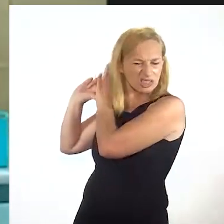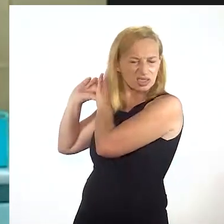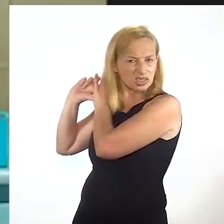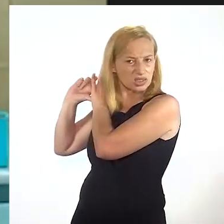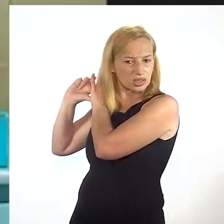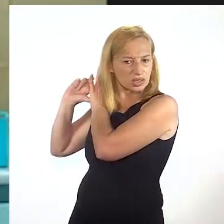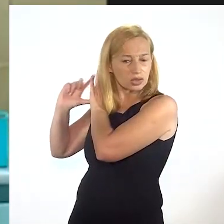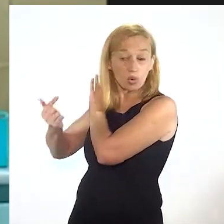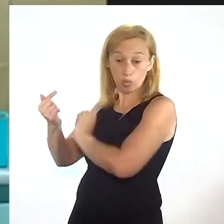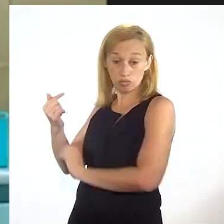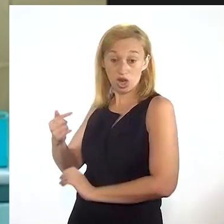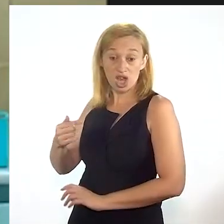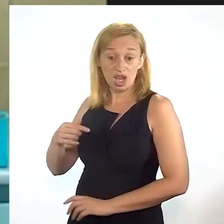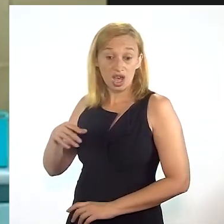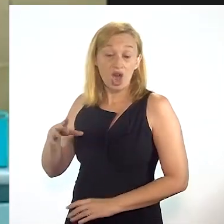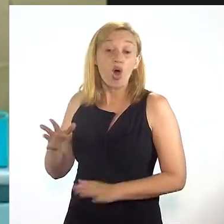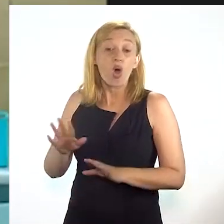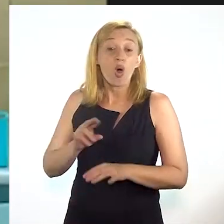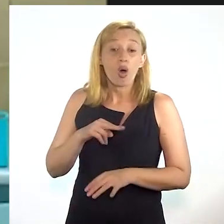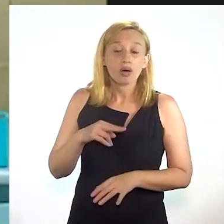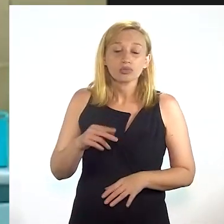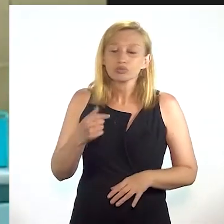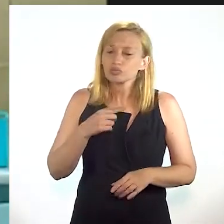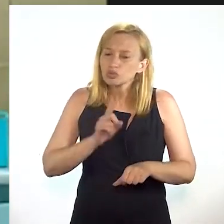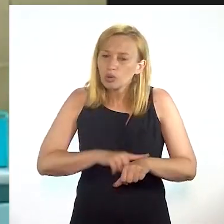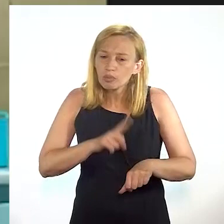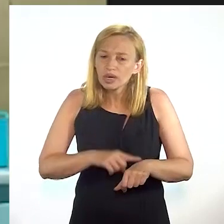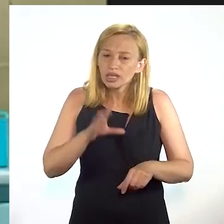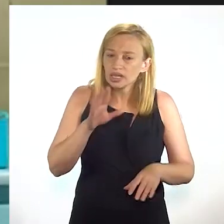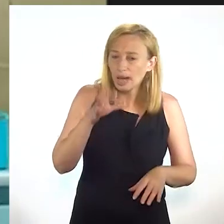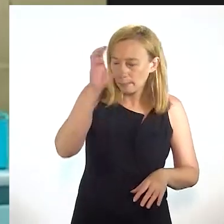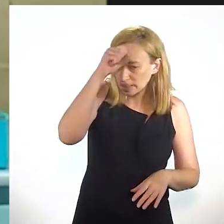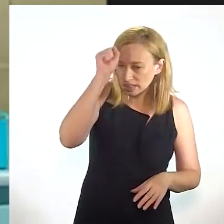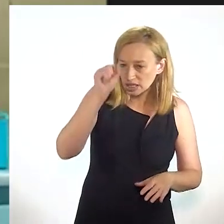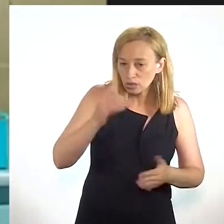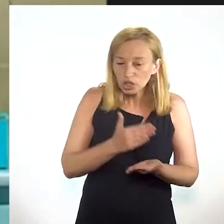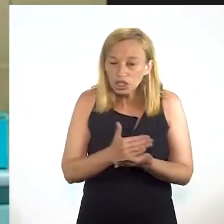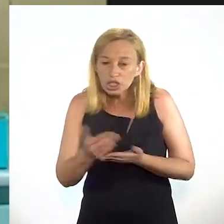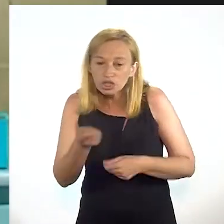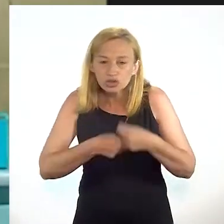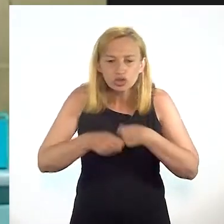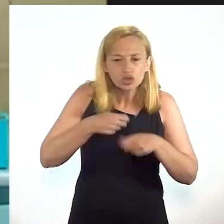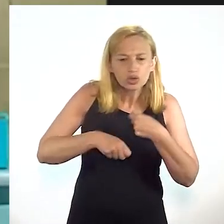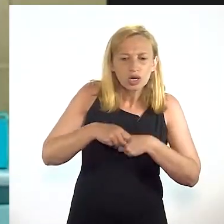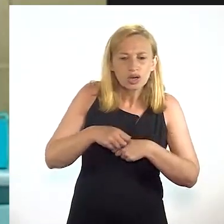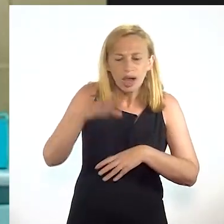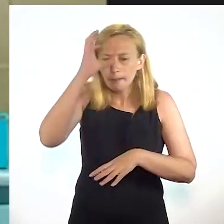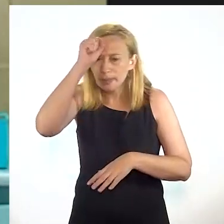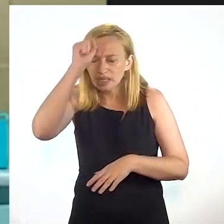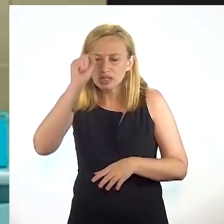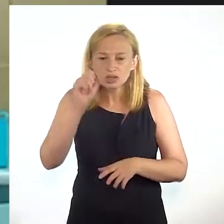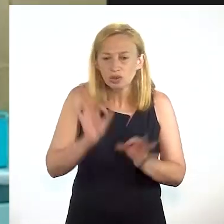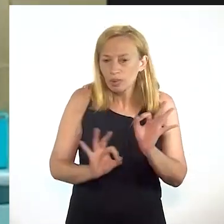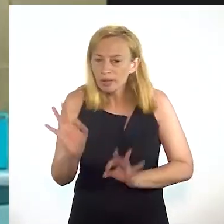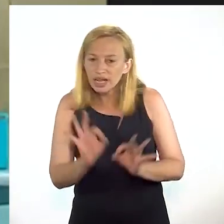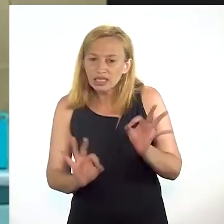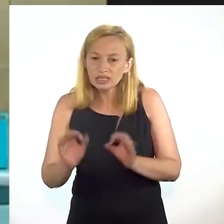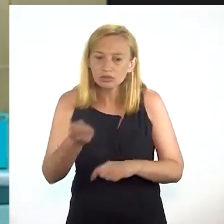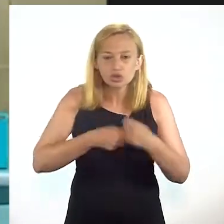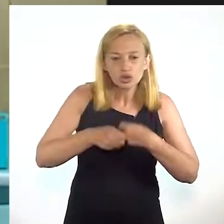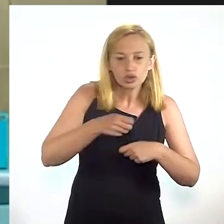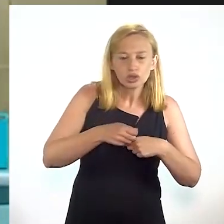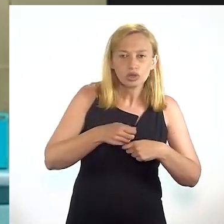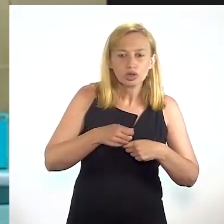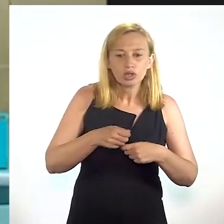tivesse aprendido lá atrás, antes, no ontem, com eles, até mesmo quando a gente aprendeu a fazer o pitch de negócio, quando a